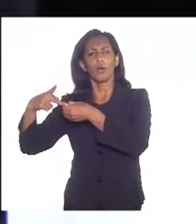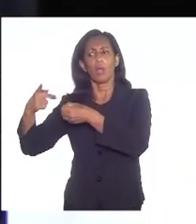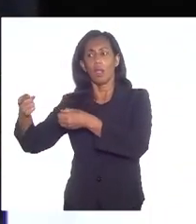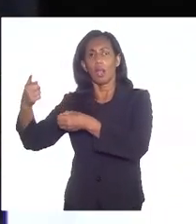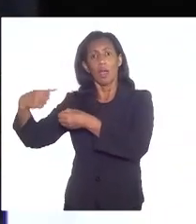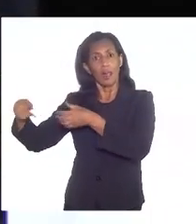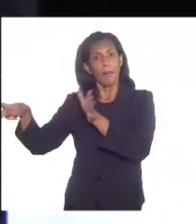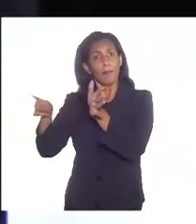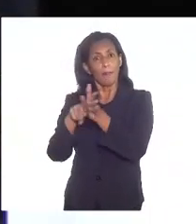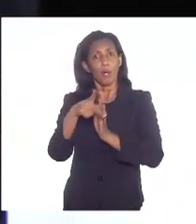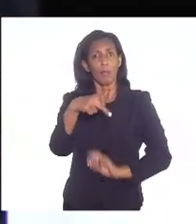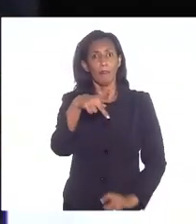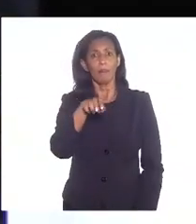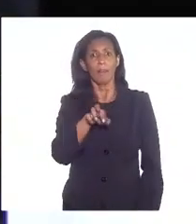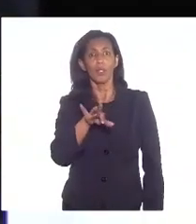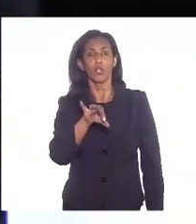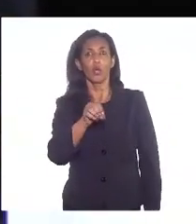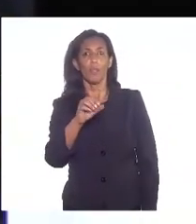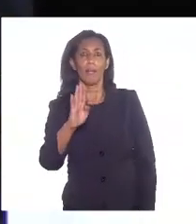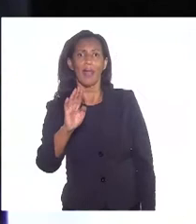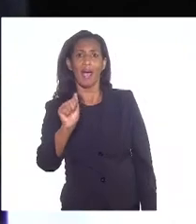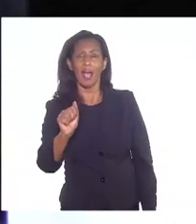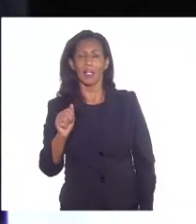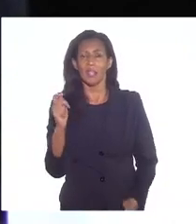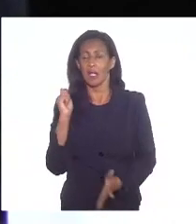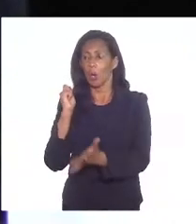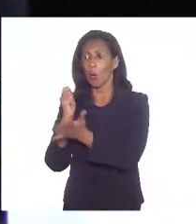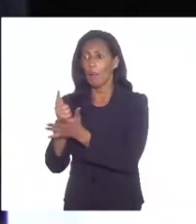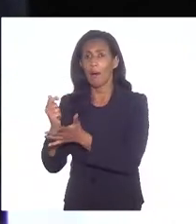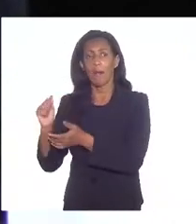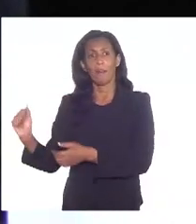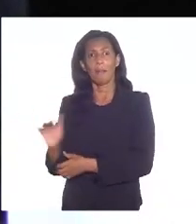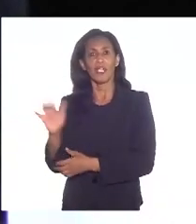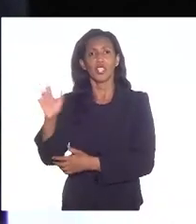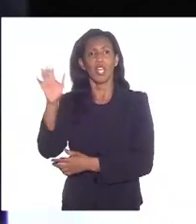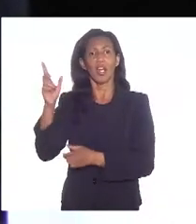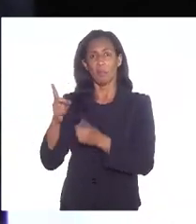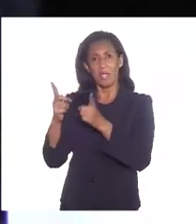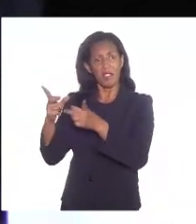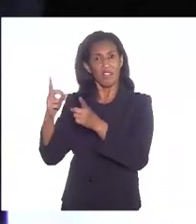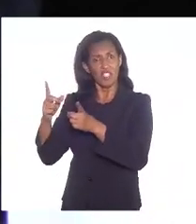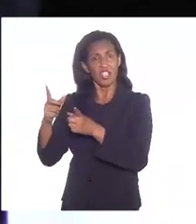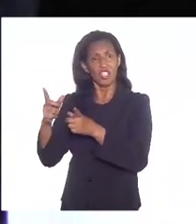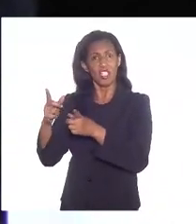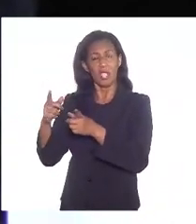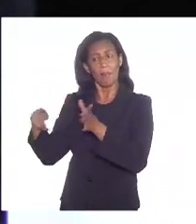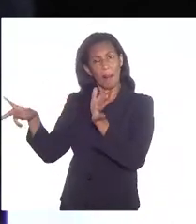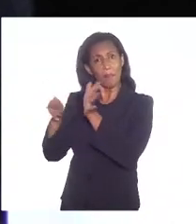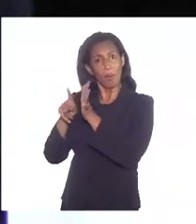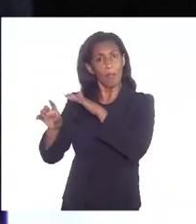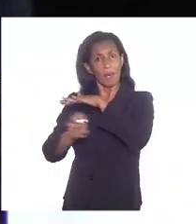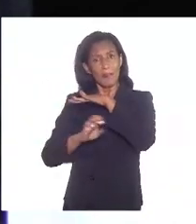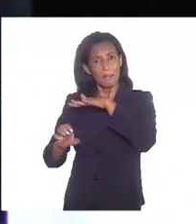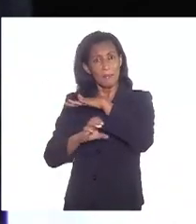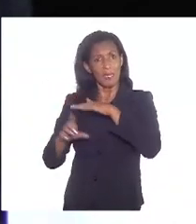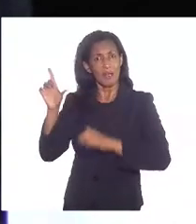ela comprava o petróleo mais caro da Petrogal do que vendia para ela mesma no Canadá. Desde então, ali foi